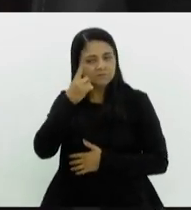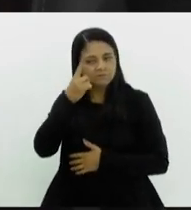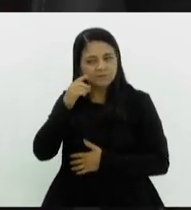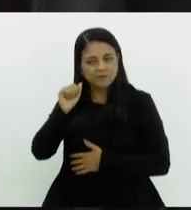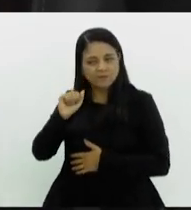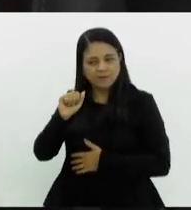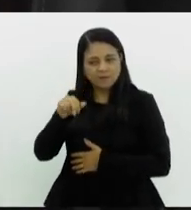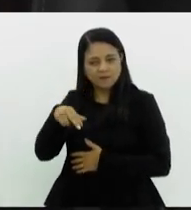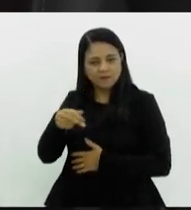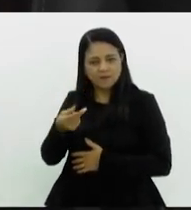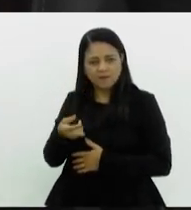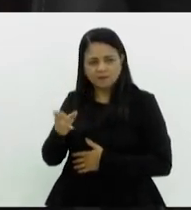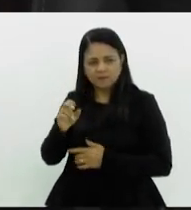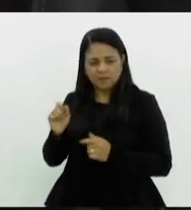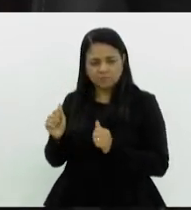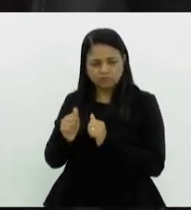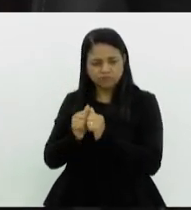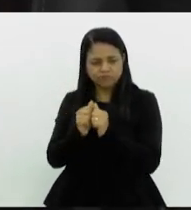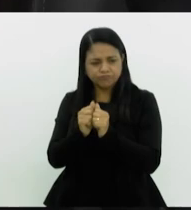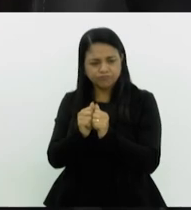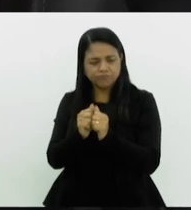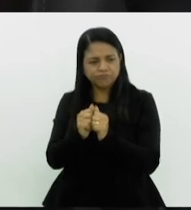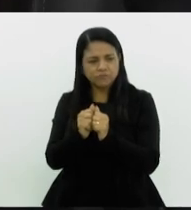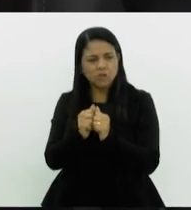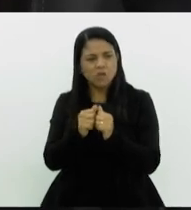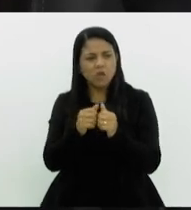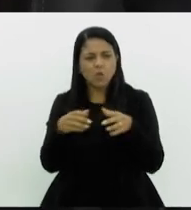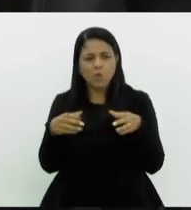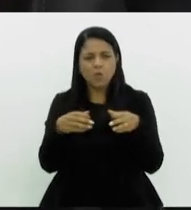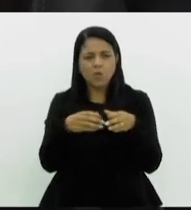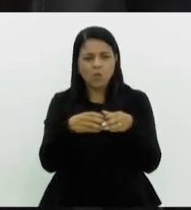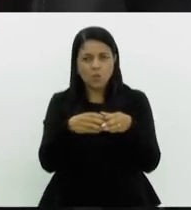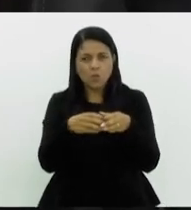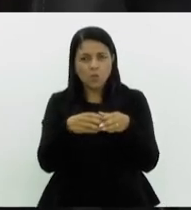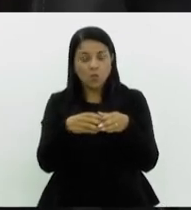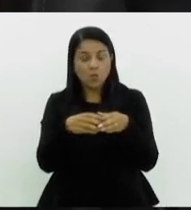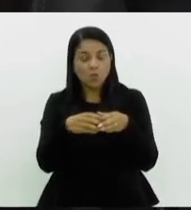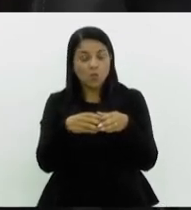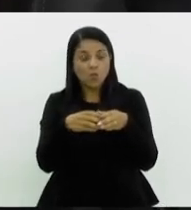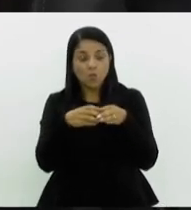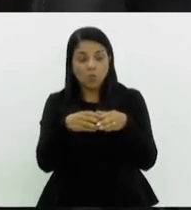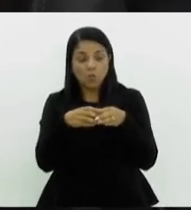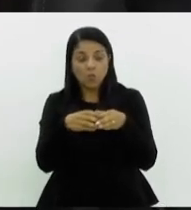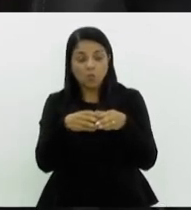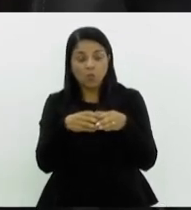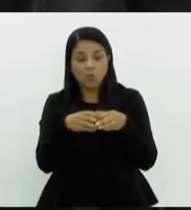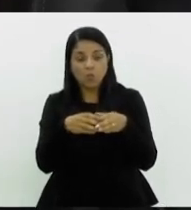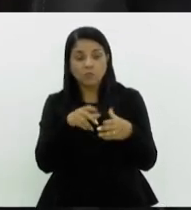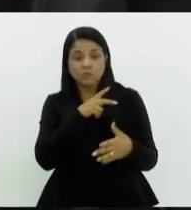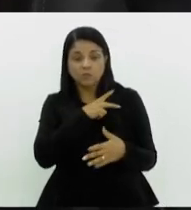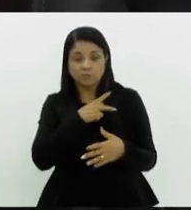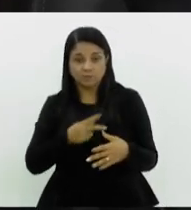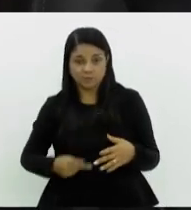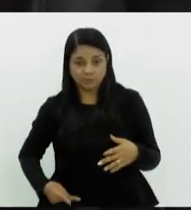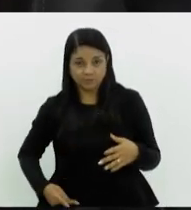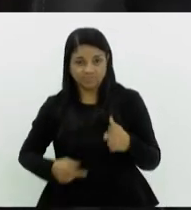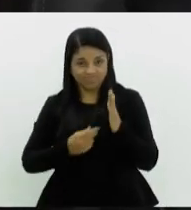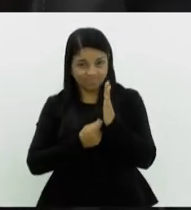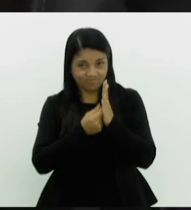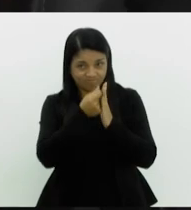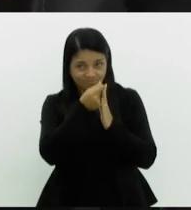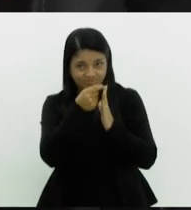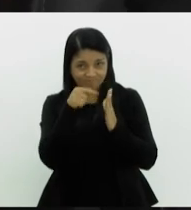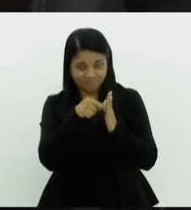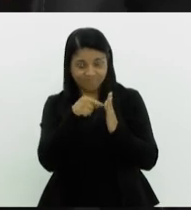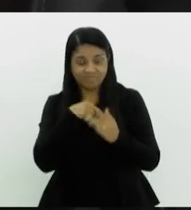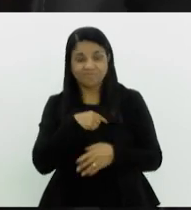Ramos, que é o presidente da Comissão de Orçamento. André Correia, desculpa. que é o presidente da Comissão